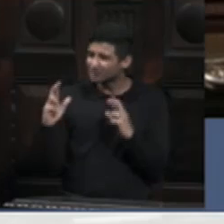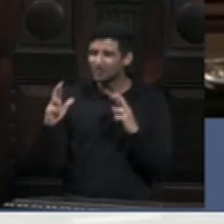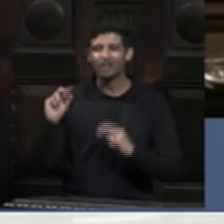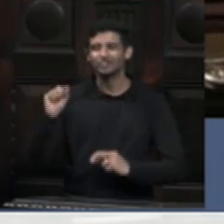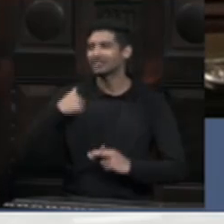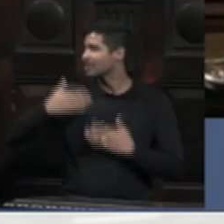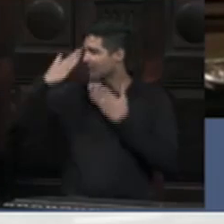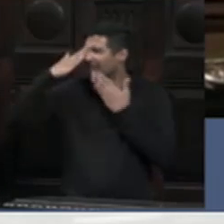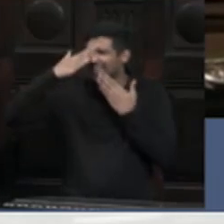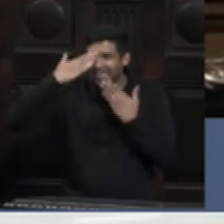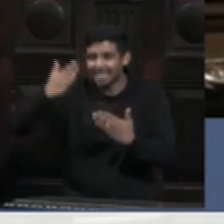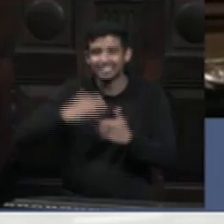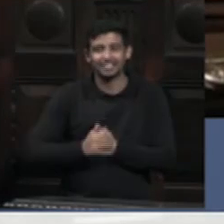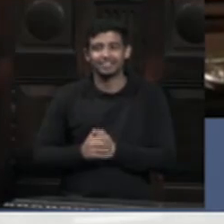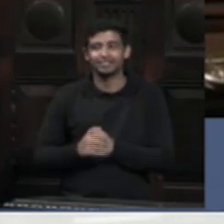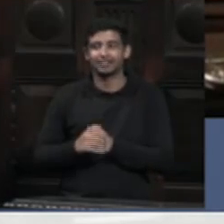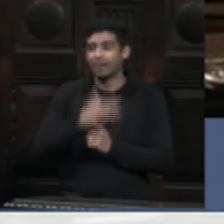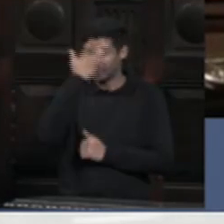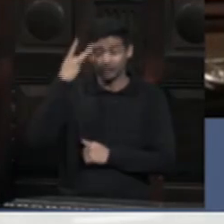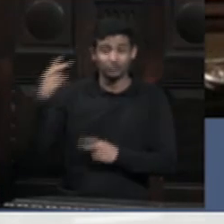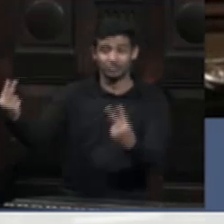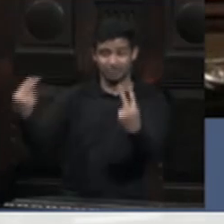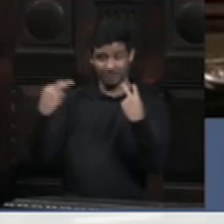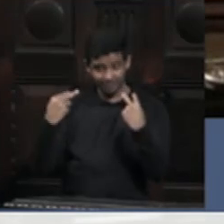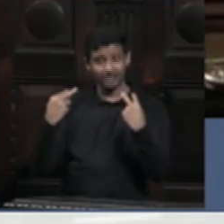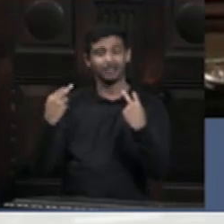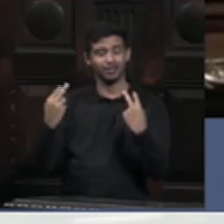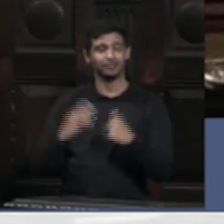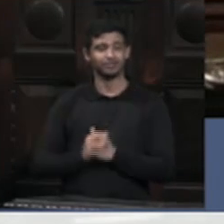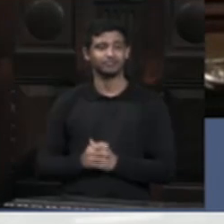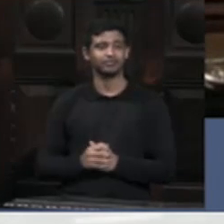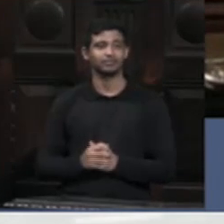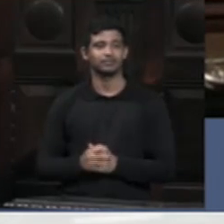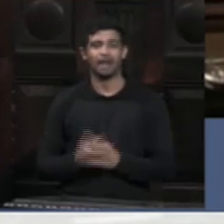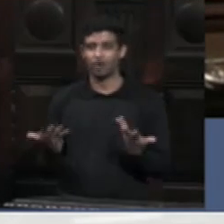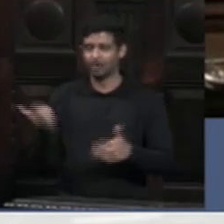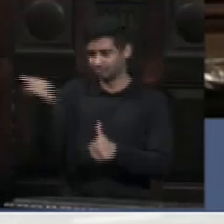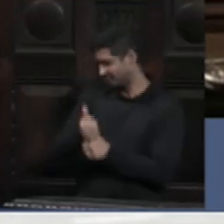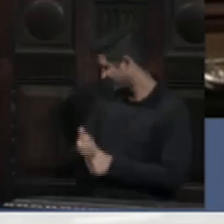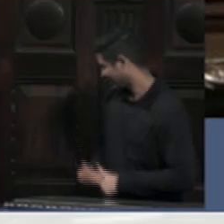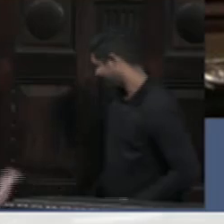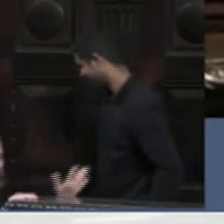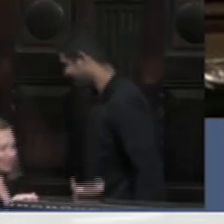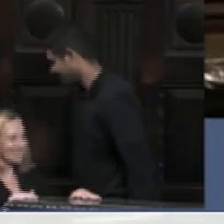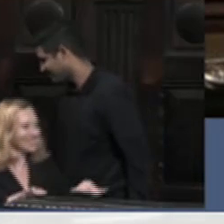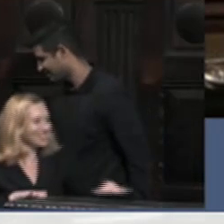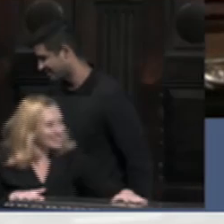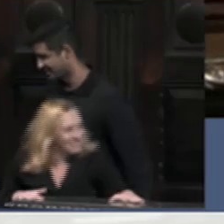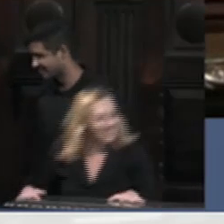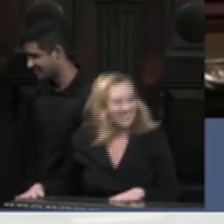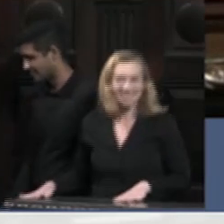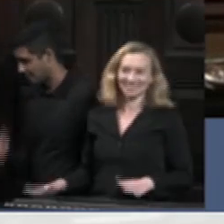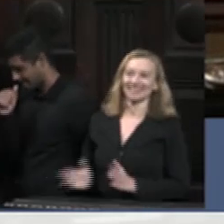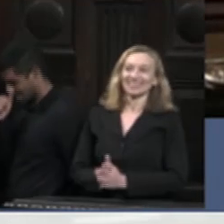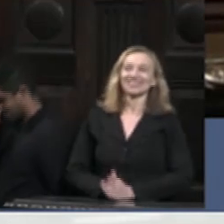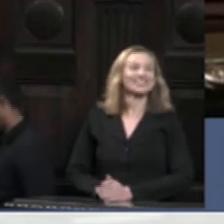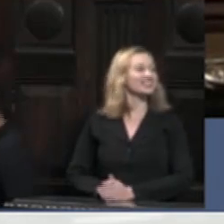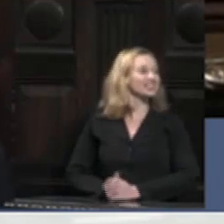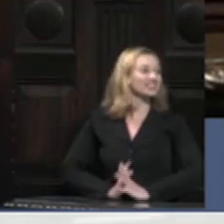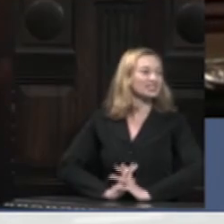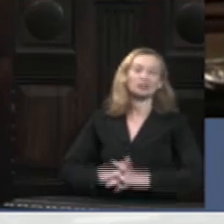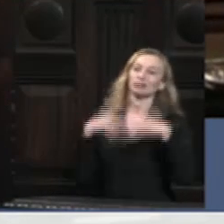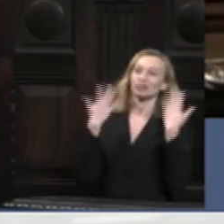muito espalhada pelo Estado do Rio de Janeiro. Dos 92 municípios deste